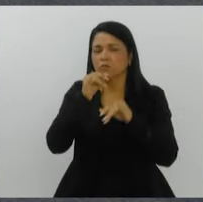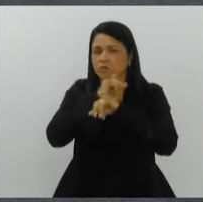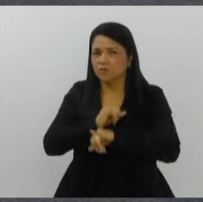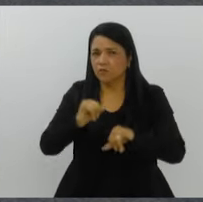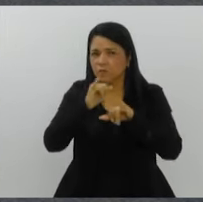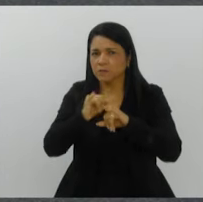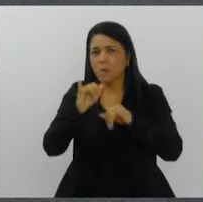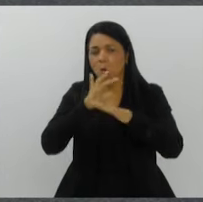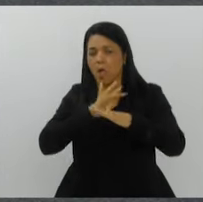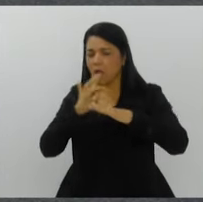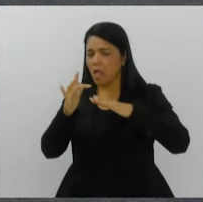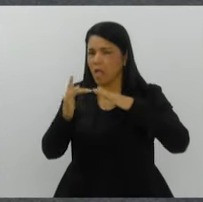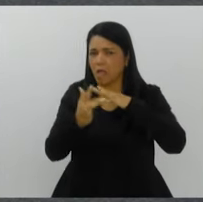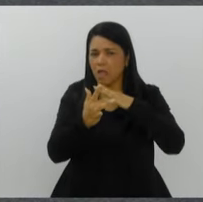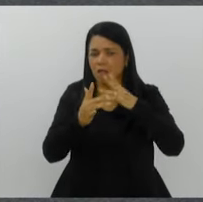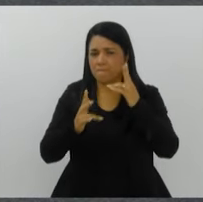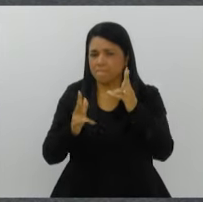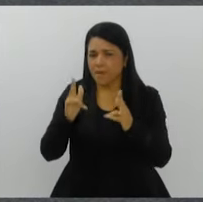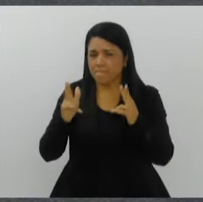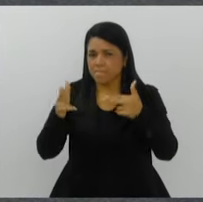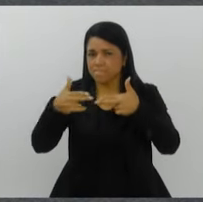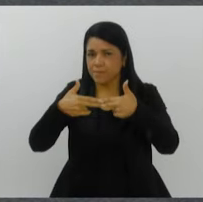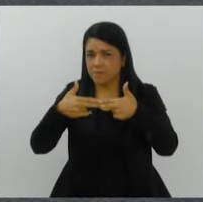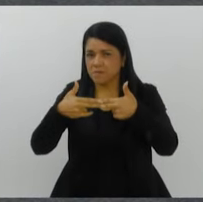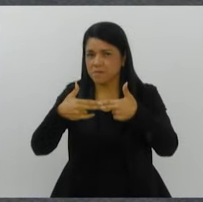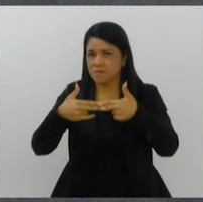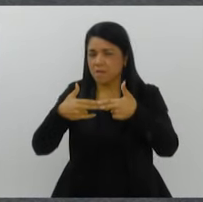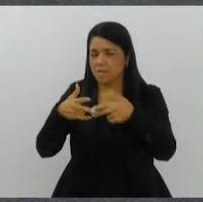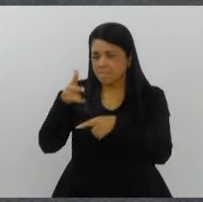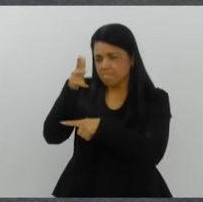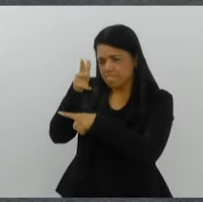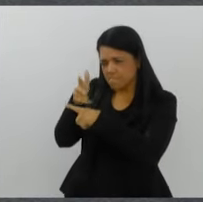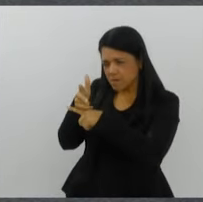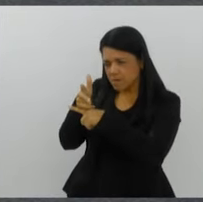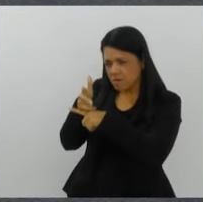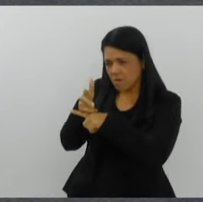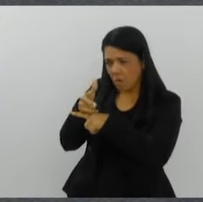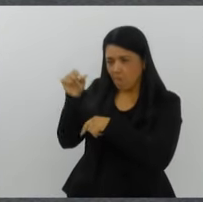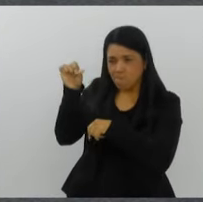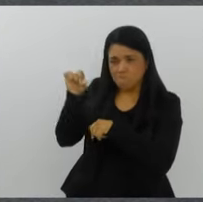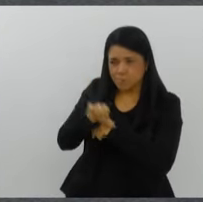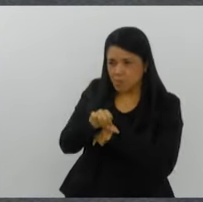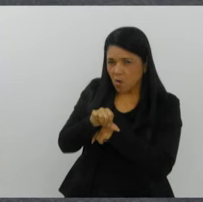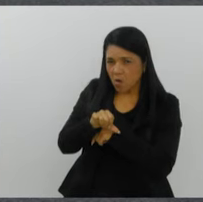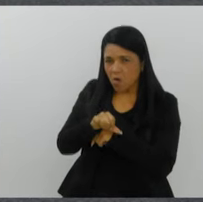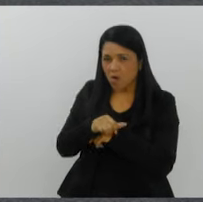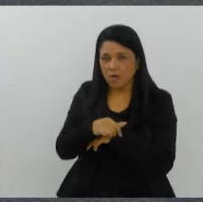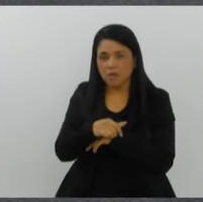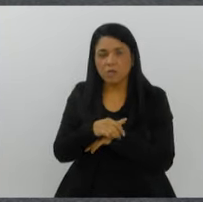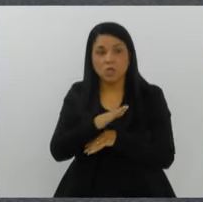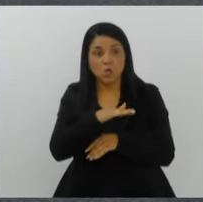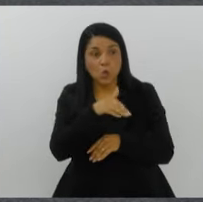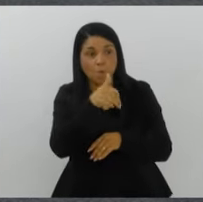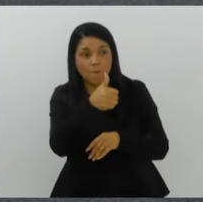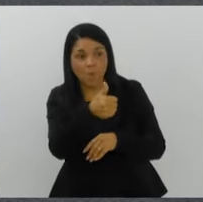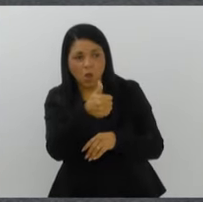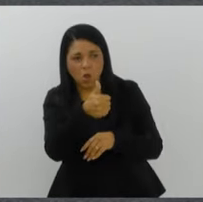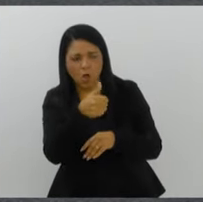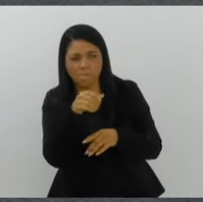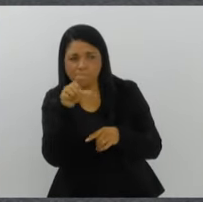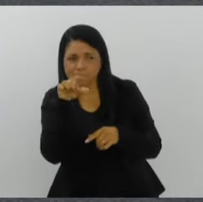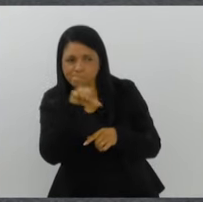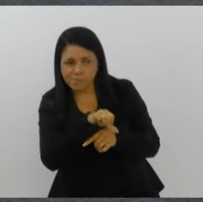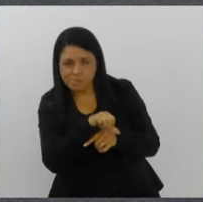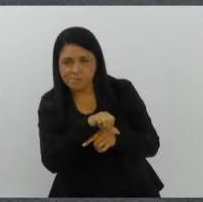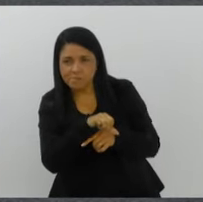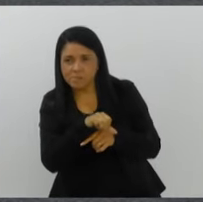rede social, aí pega o seu pior momento e pega o melhor momento do outro. Pega o melhor momento de si e o pior momento do outro. Meu